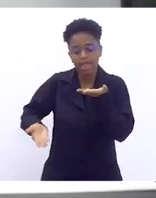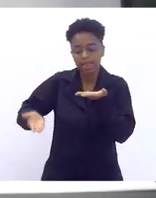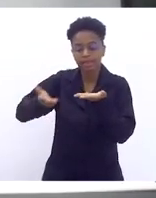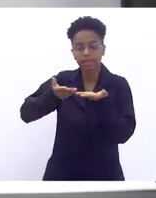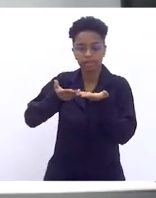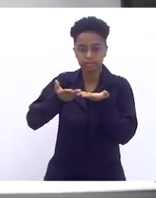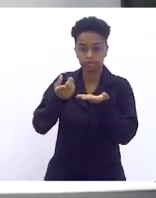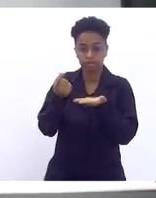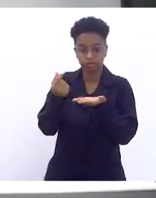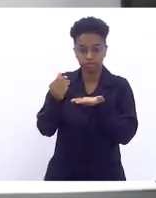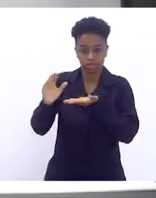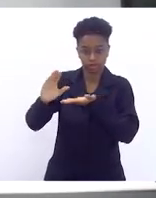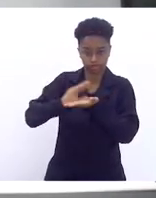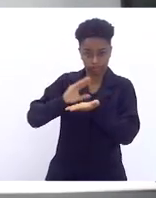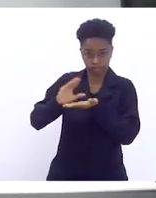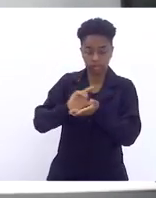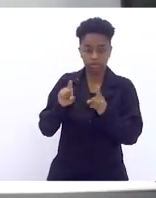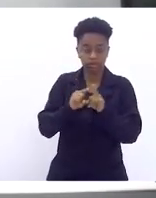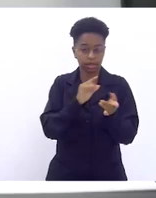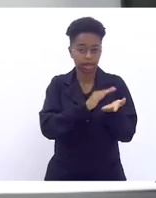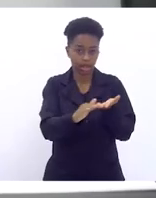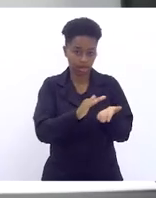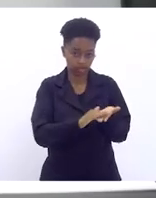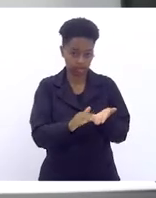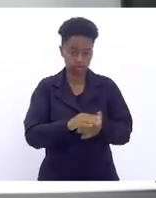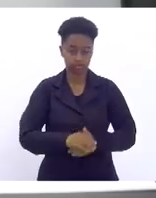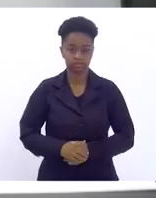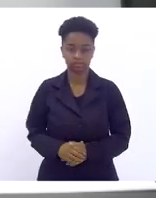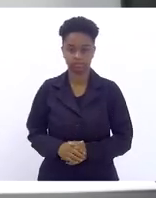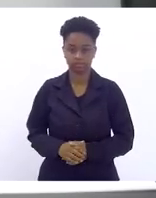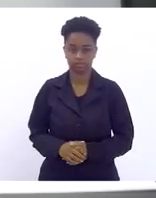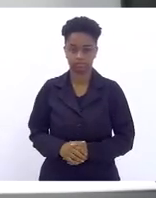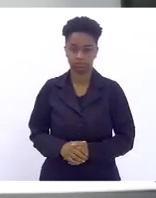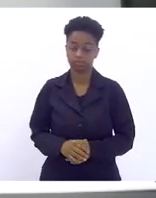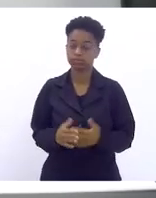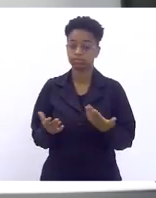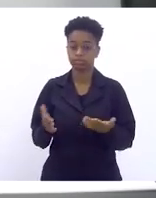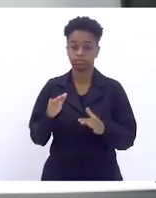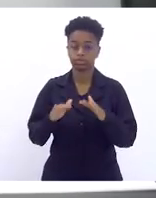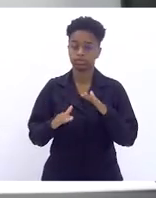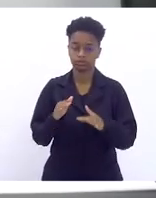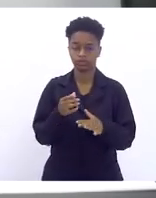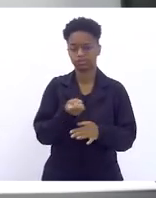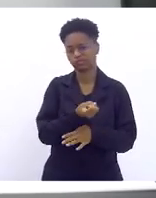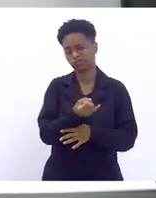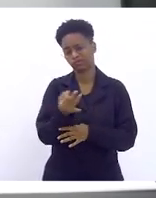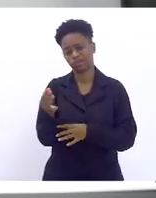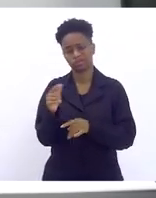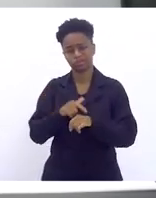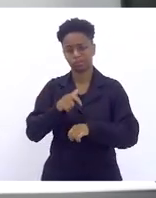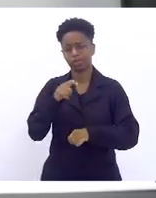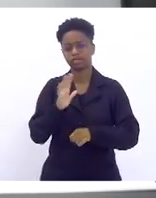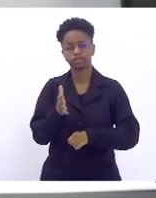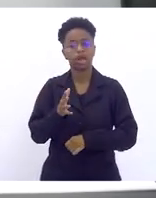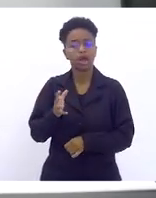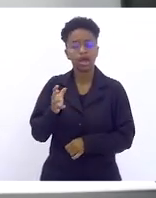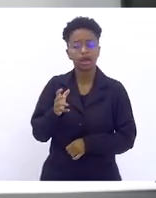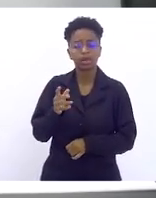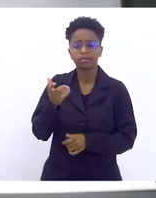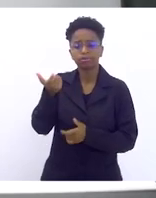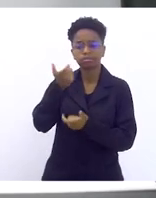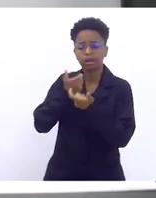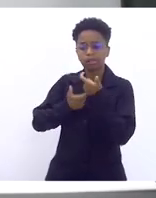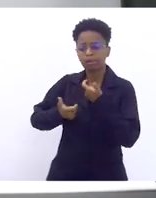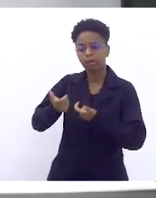a receita e a despesa e quantas vezes nós já escutamos já que o orçamento público é